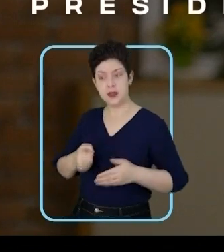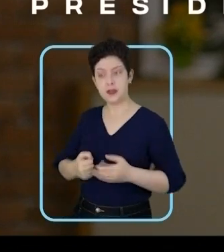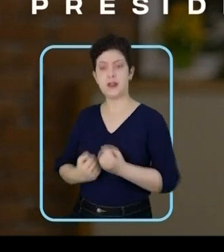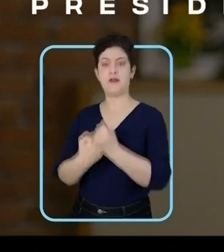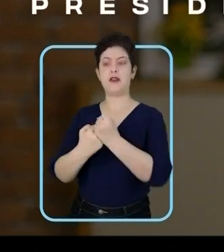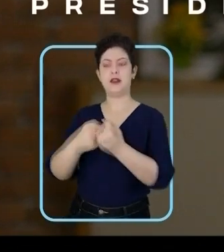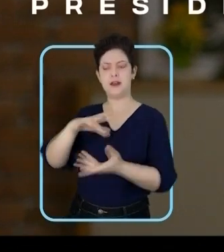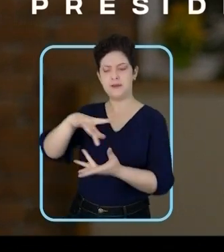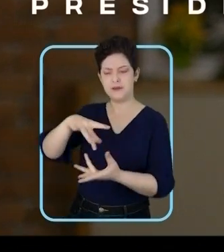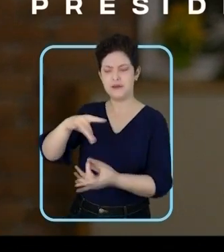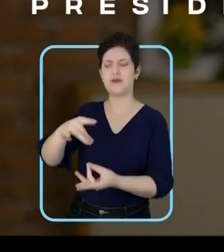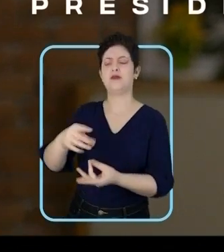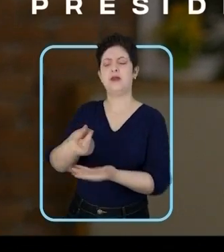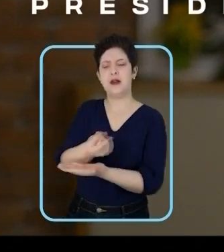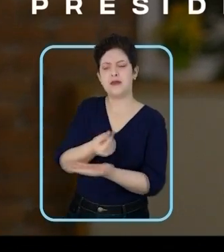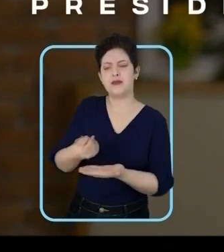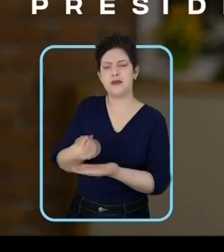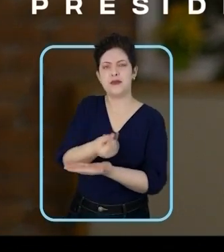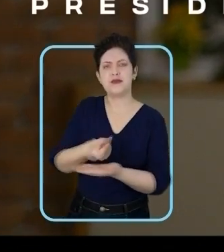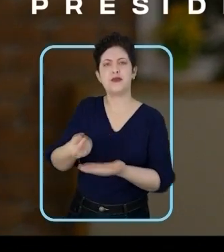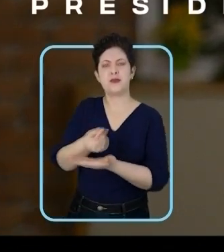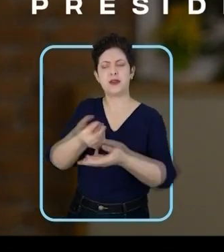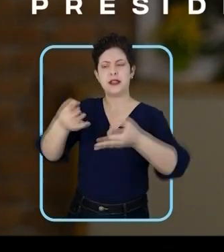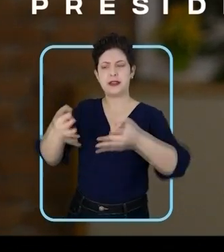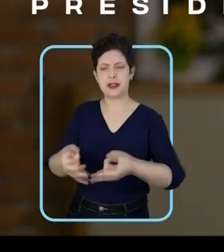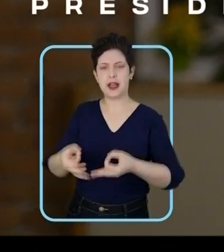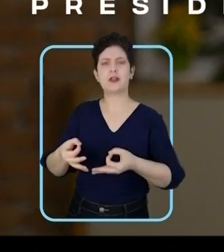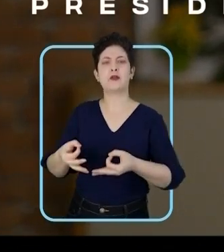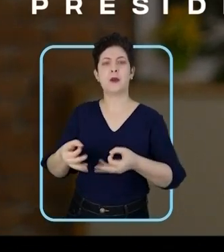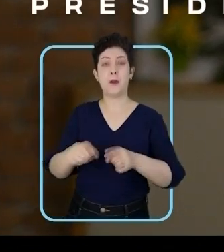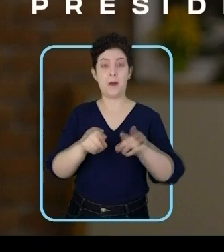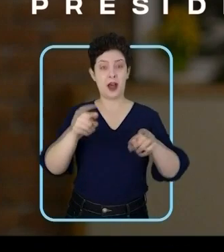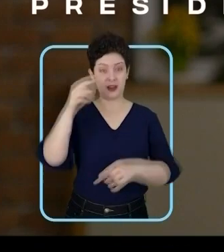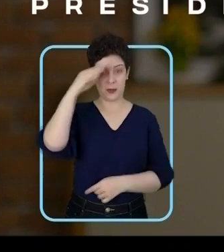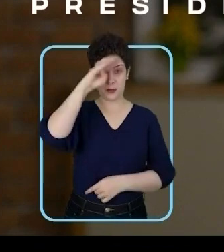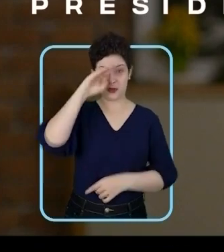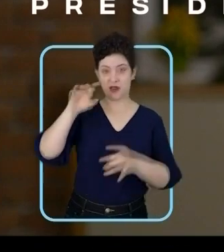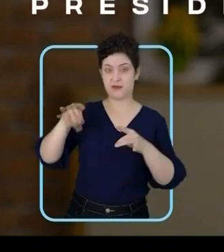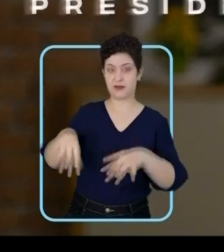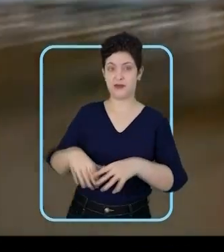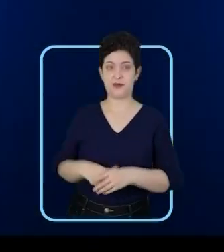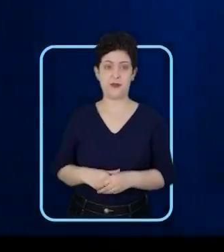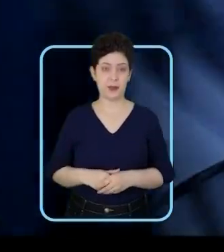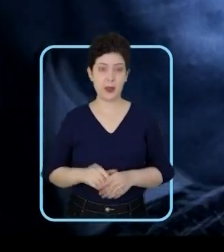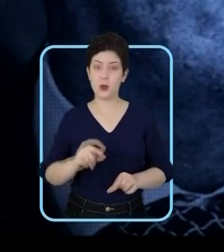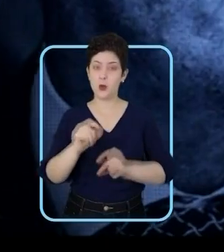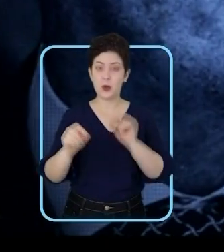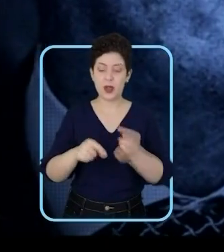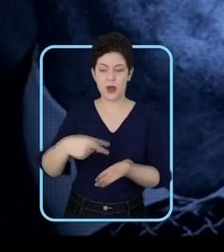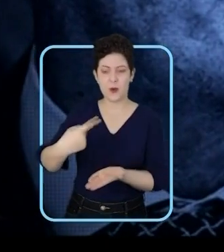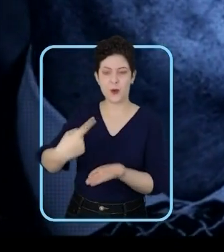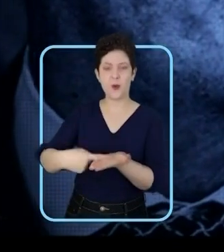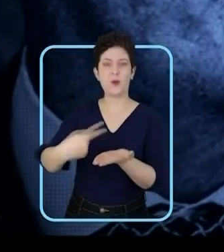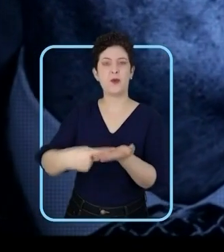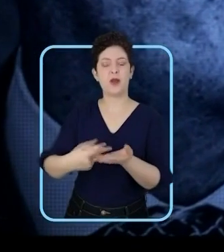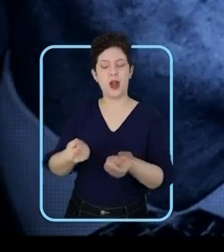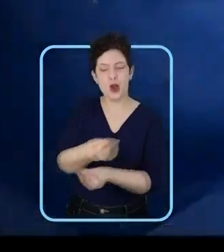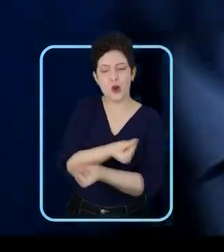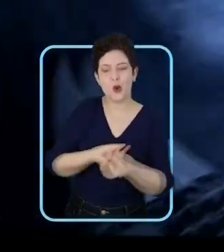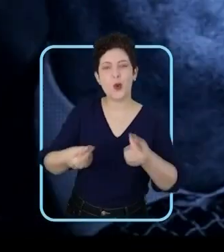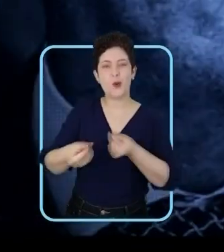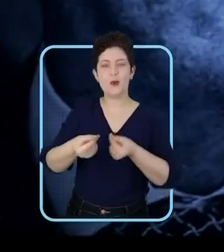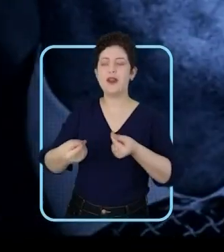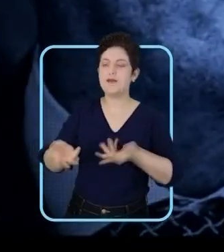liberalismo econômico ao lado do que é certo. Eu segui neste caminho, mas Bolsonaro não. Ele deixou de lado os compromissos